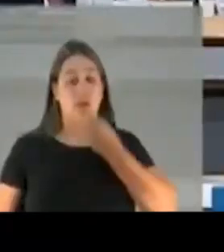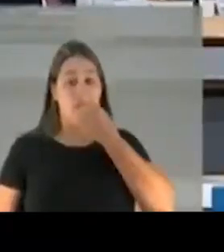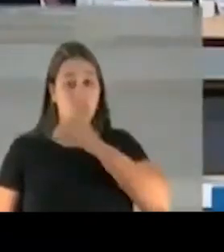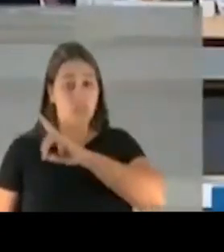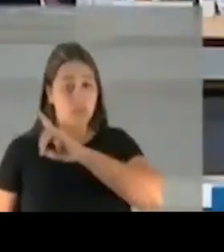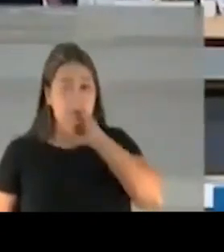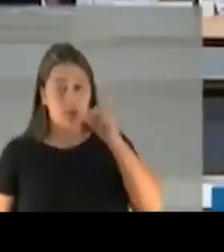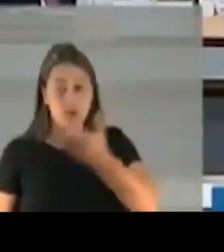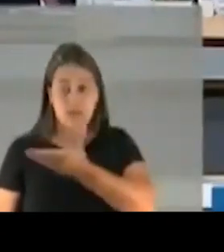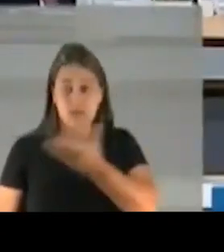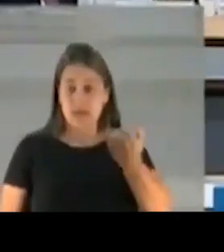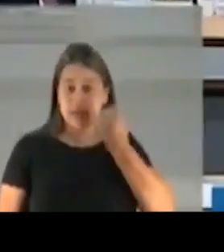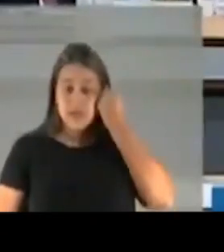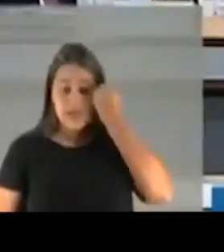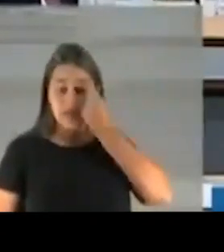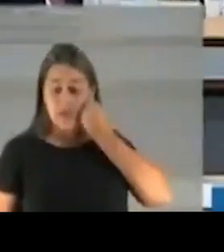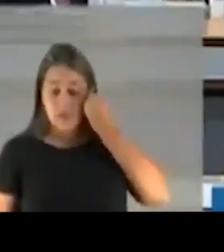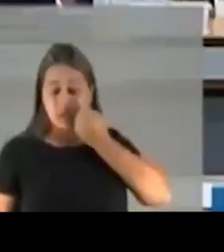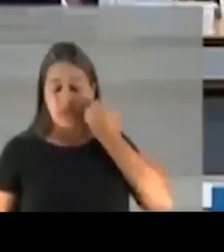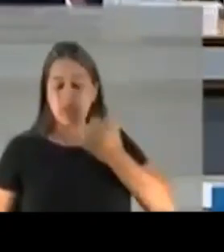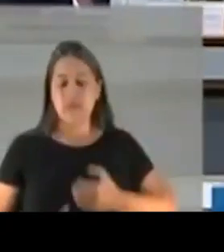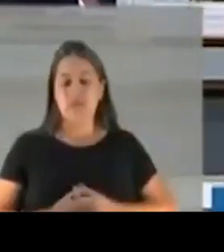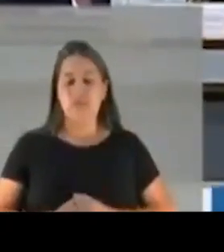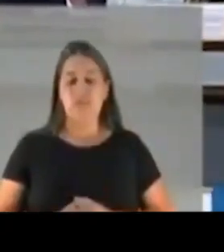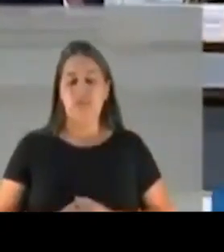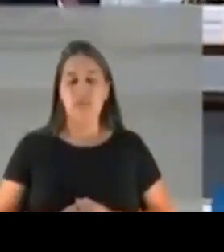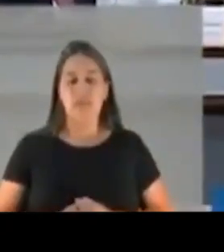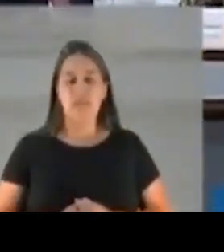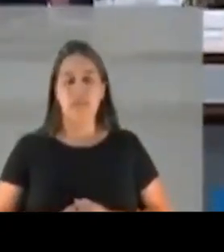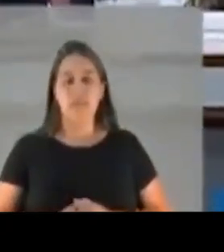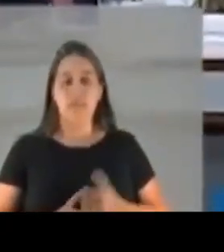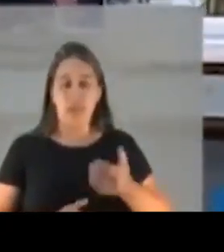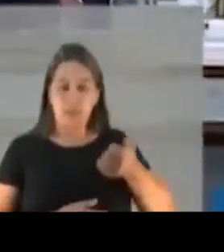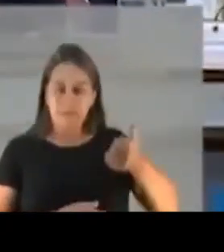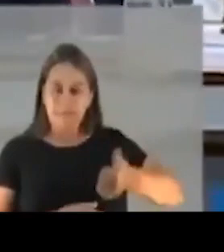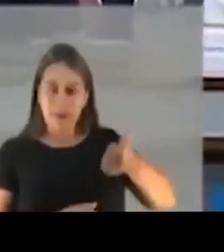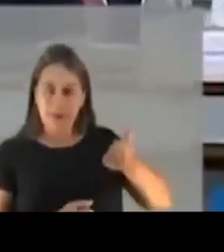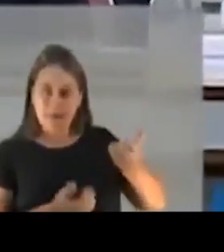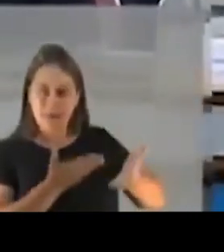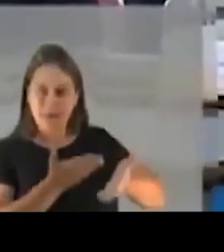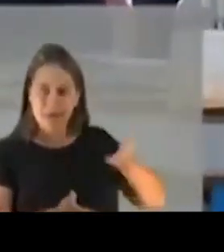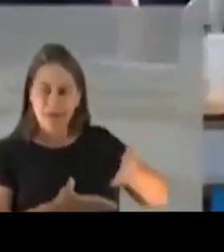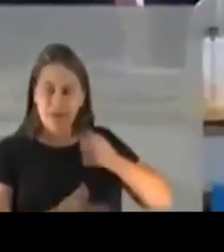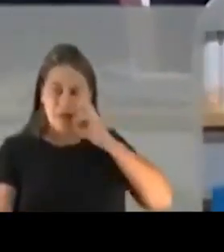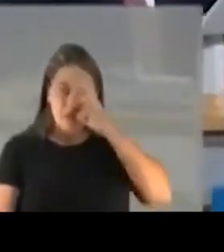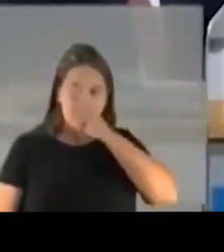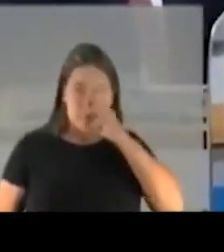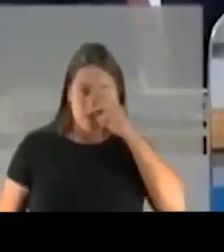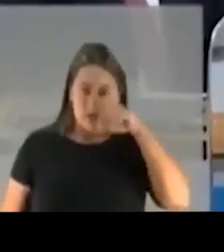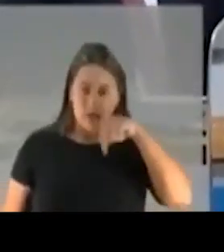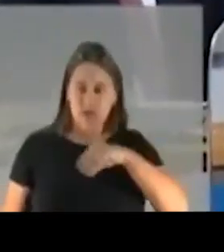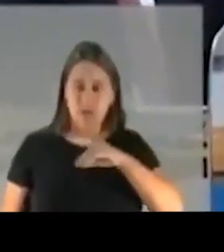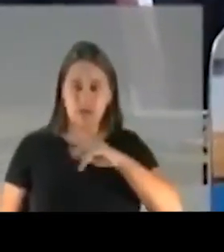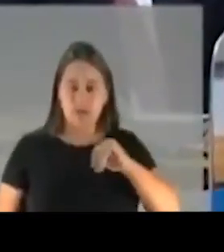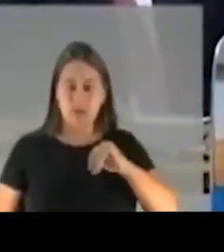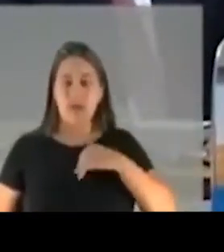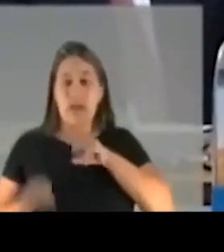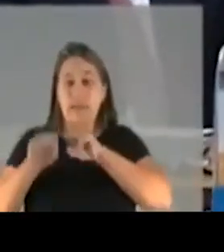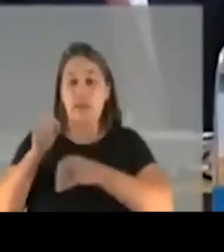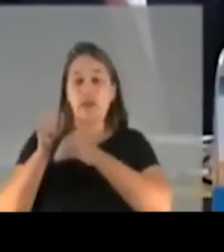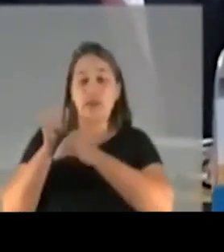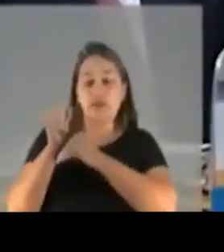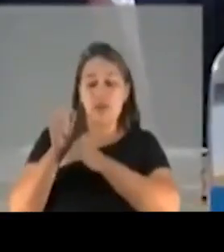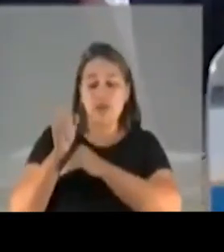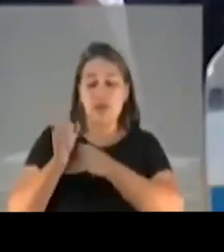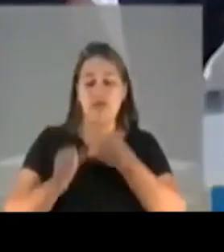Dia, senhores senadores, senhoras senadoras. Quem me tratou primeiro como investigada foi essa CPI, que quebrou os meus sigilos e